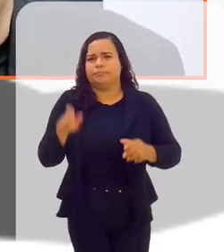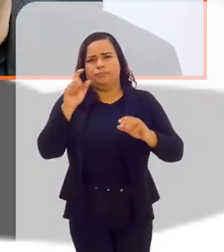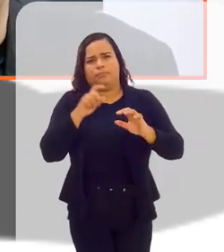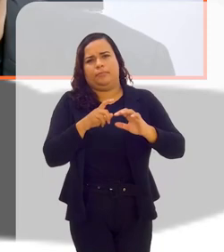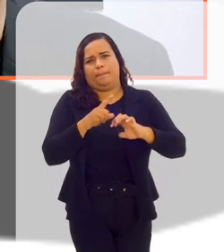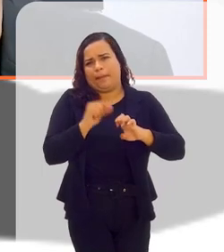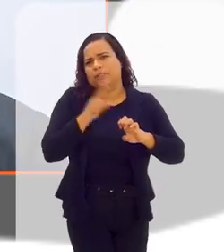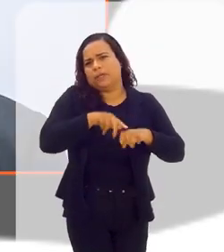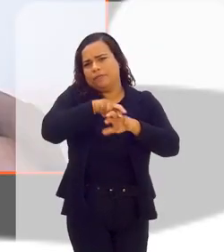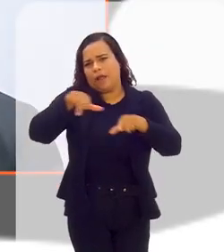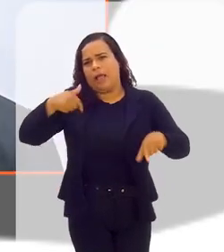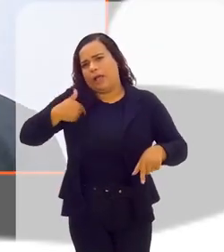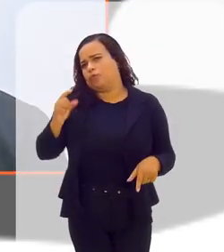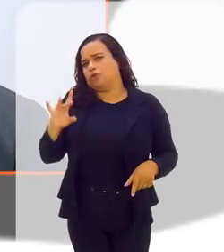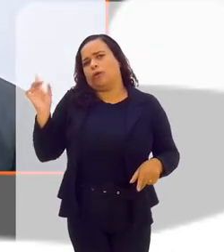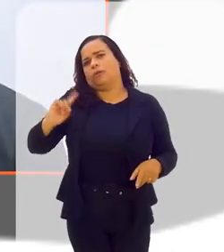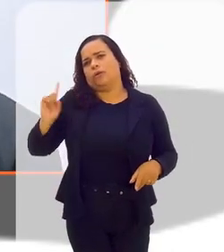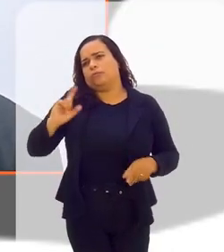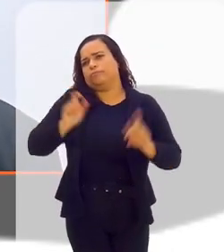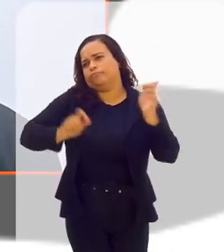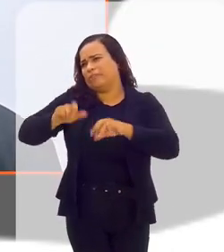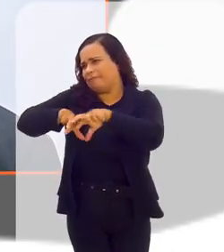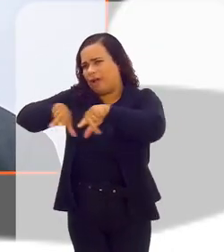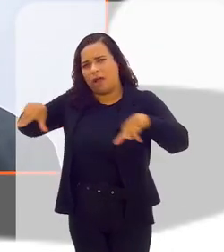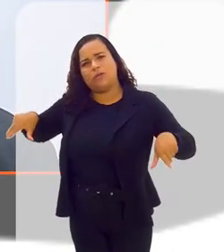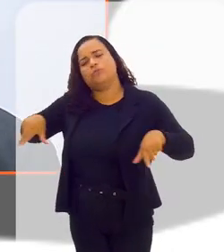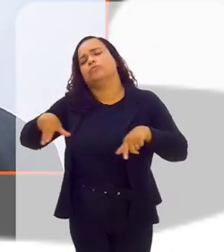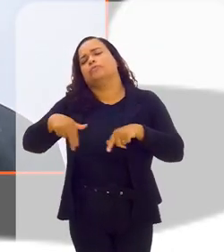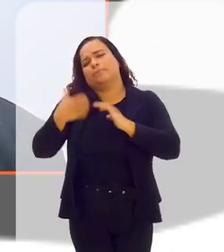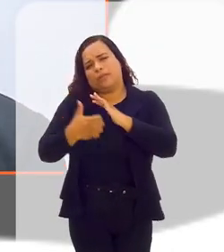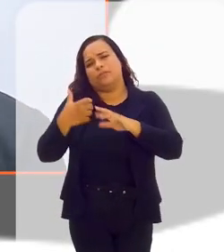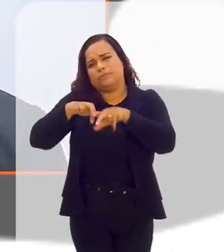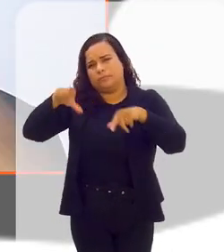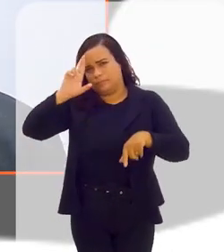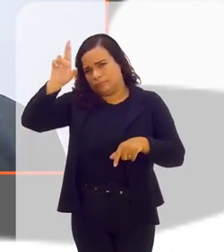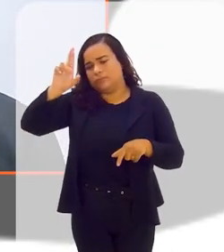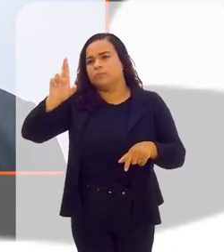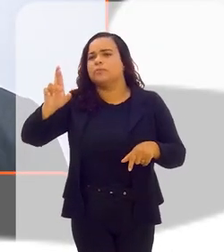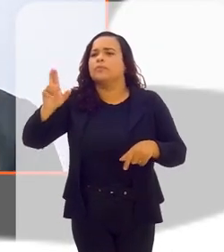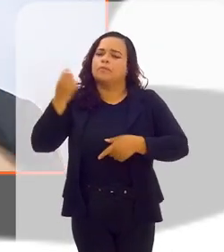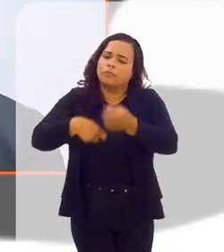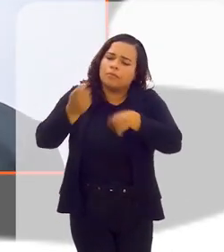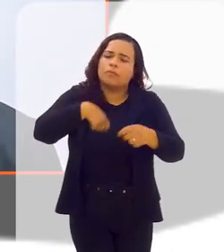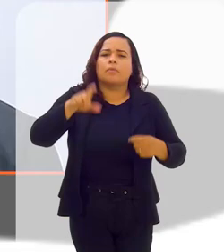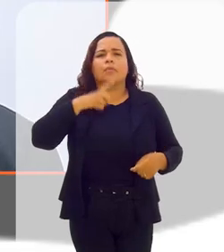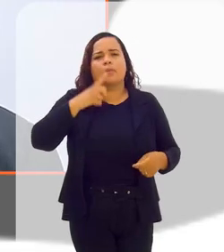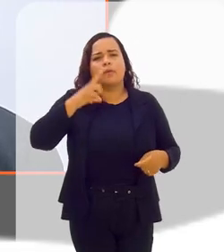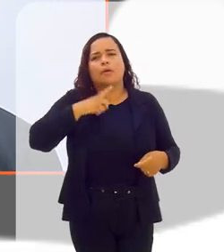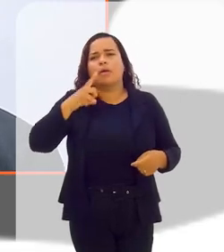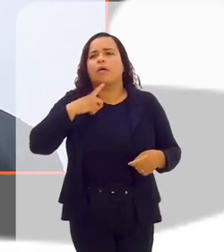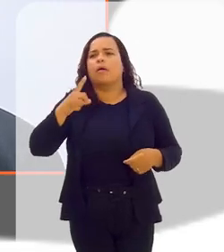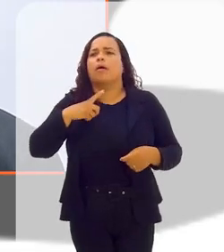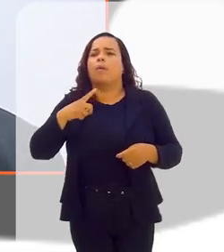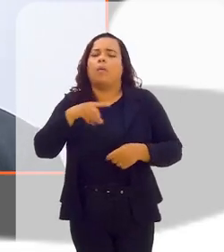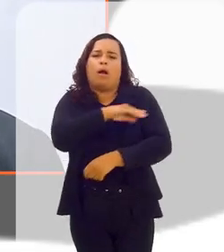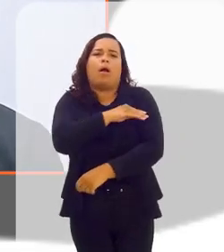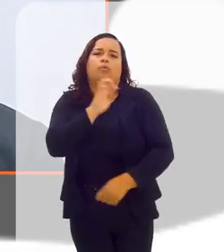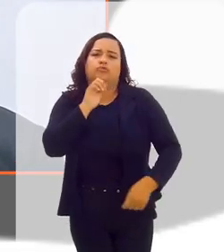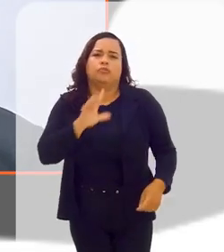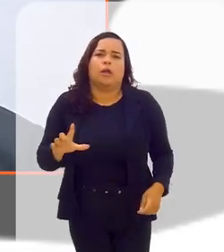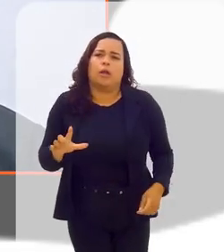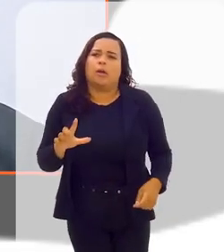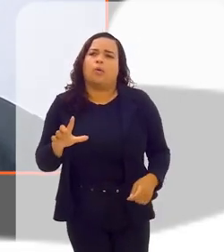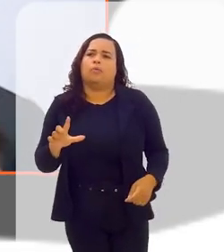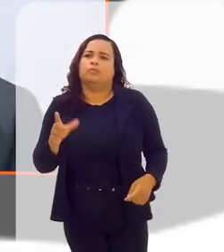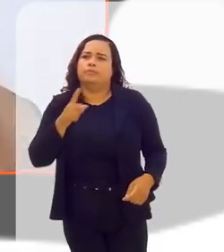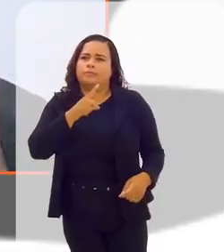os empresários, como eu, não foi só eu, não foi uma coisa só específica comigo, todos os empresários que estavam comercializando o álcool em gel,